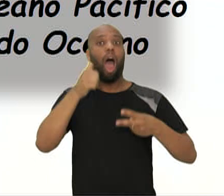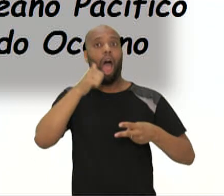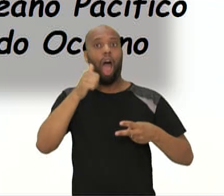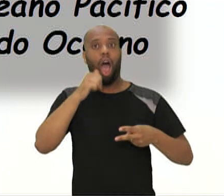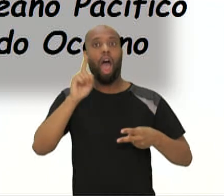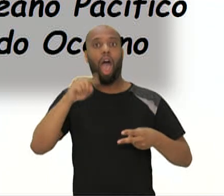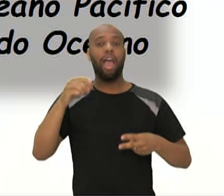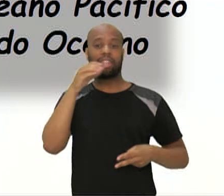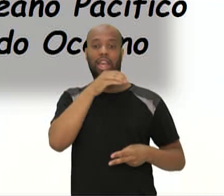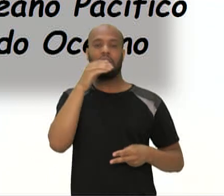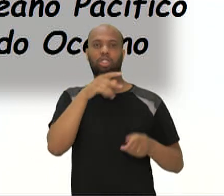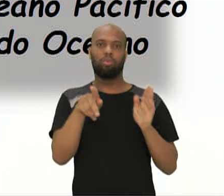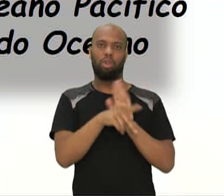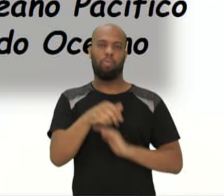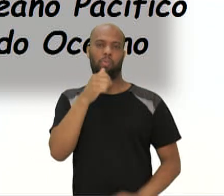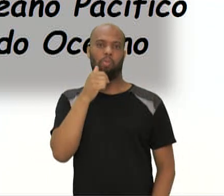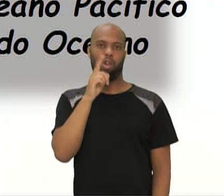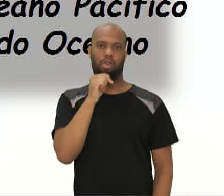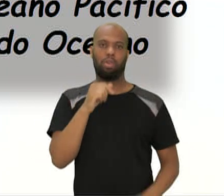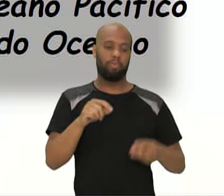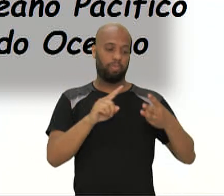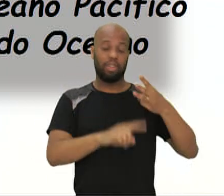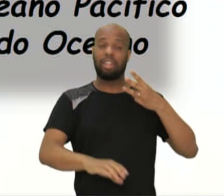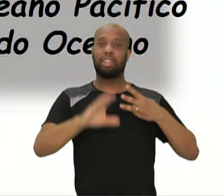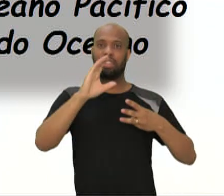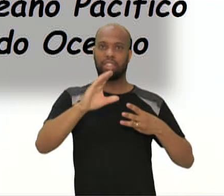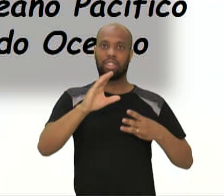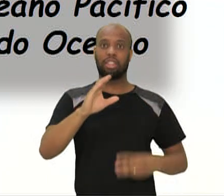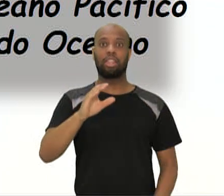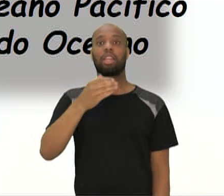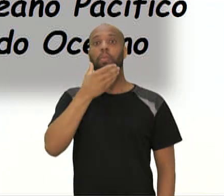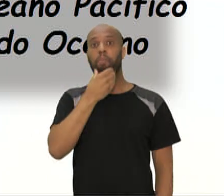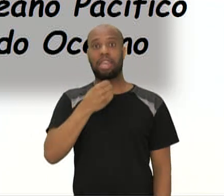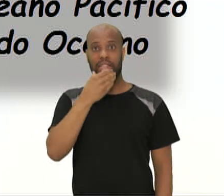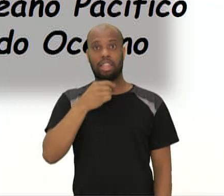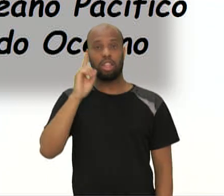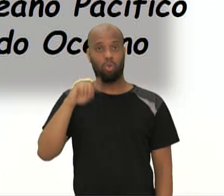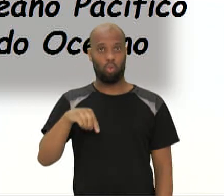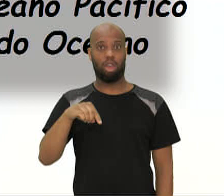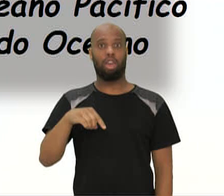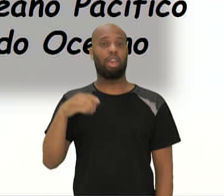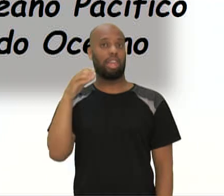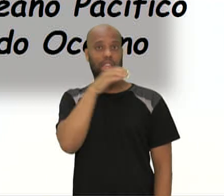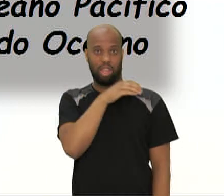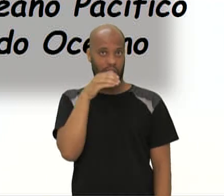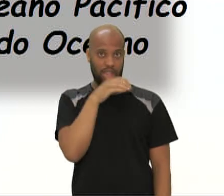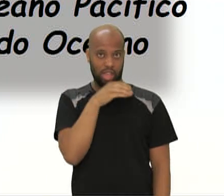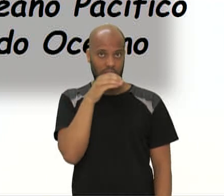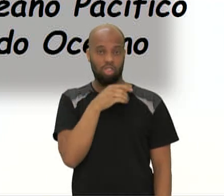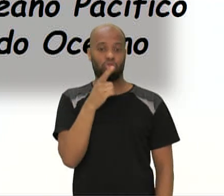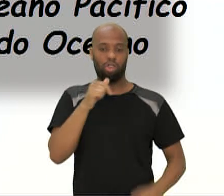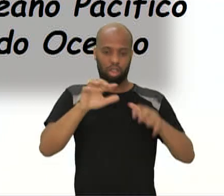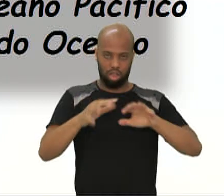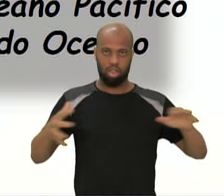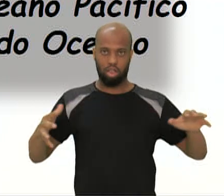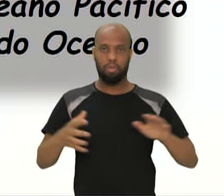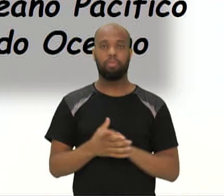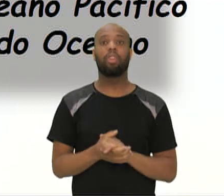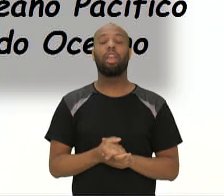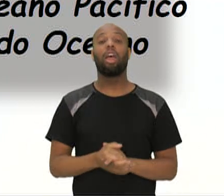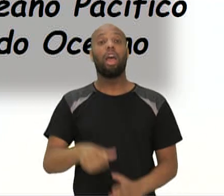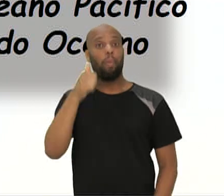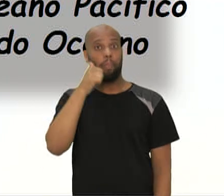das águas do Oceano Pacífico. Letra C. El Niño é o aquecimento das águas do Oceano Pacífico